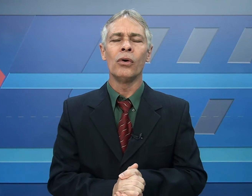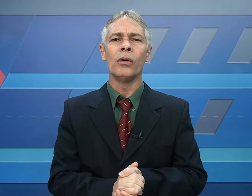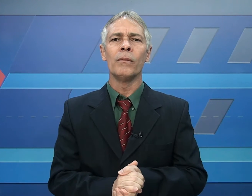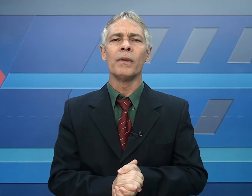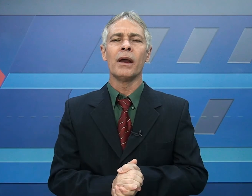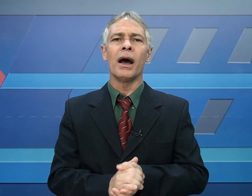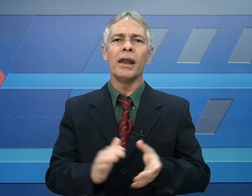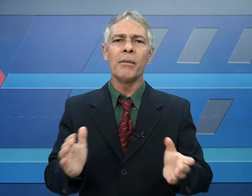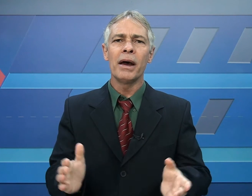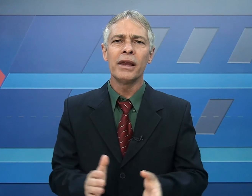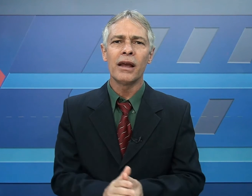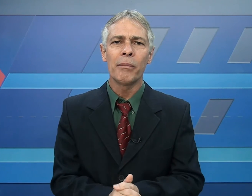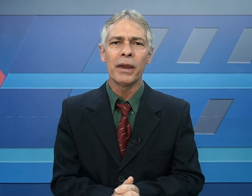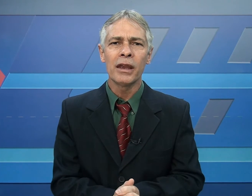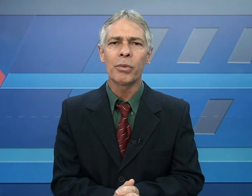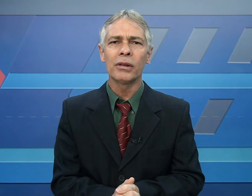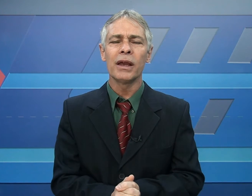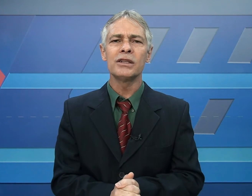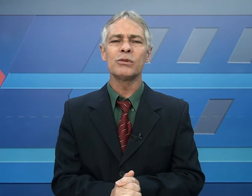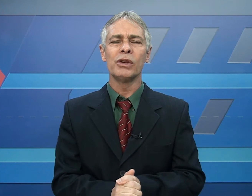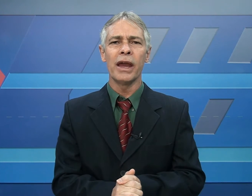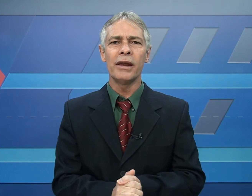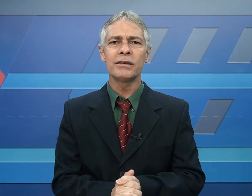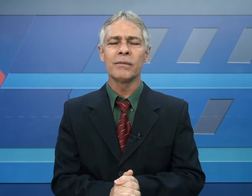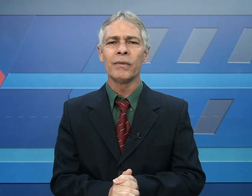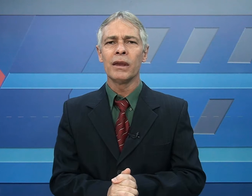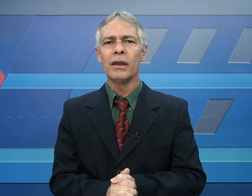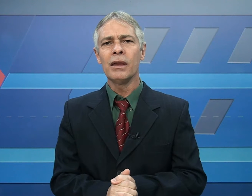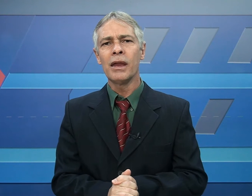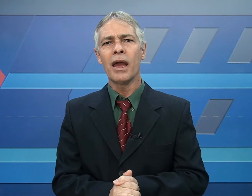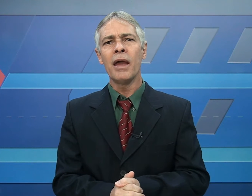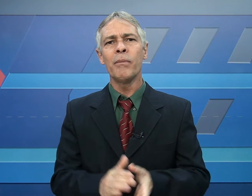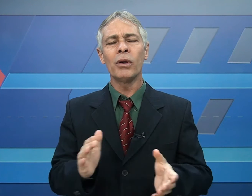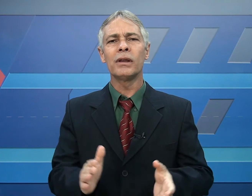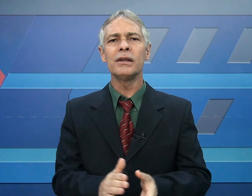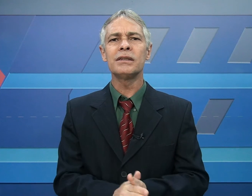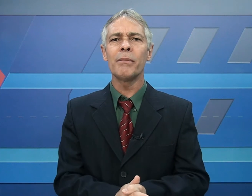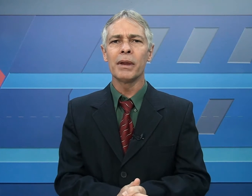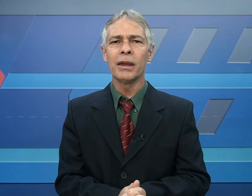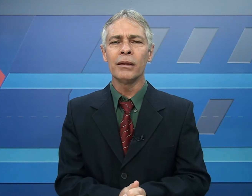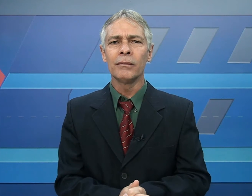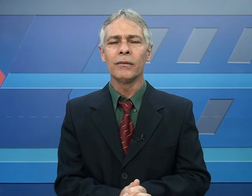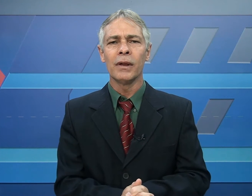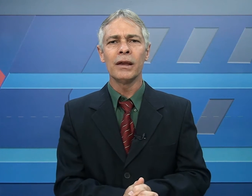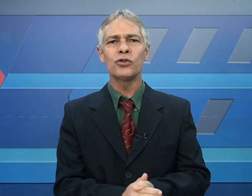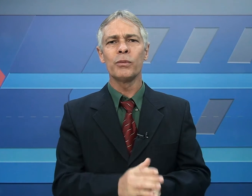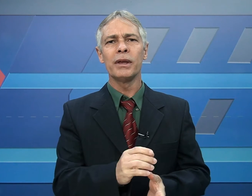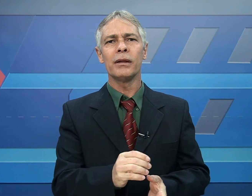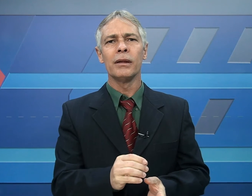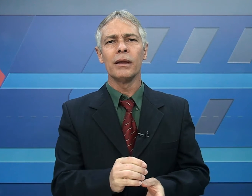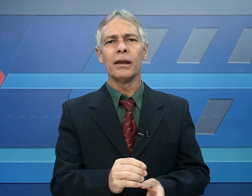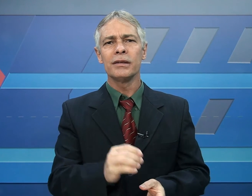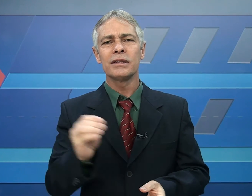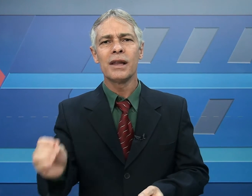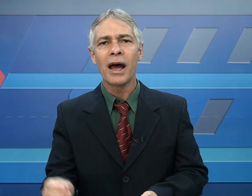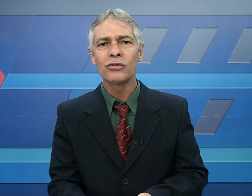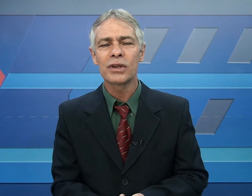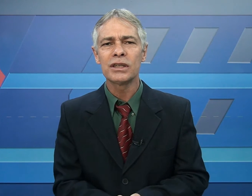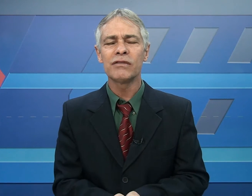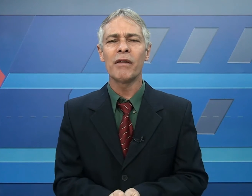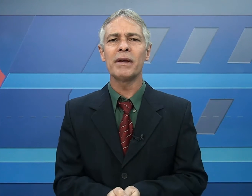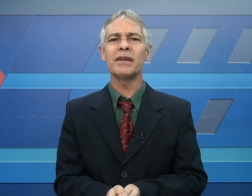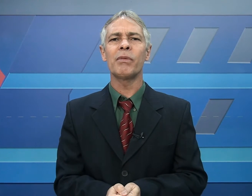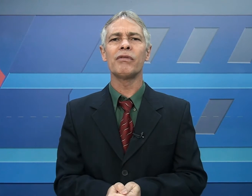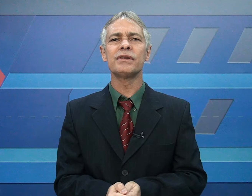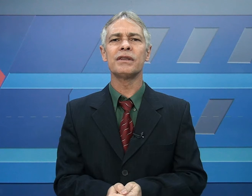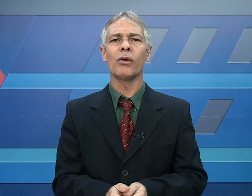com a Lei Maria da Penha, que protege as mulheres, e é importante saber, né, sobre esses dados que a